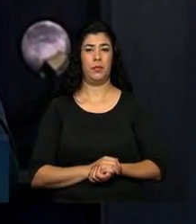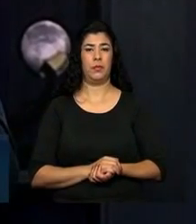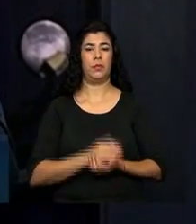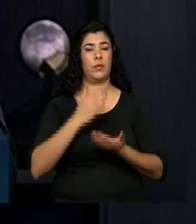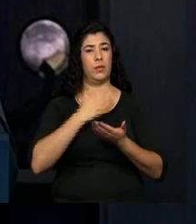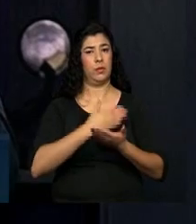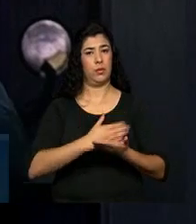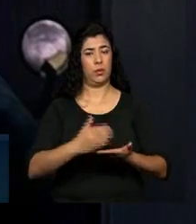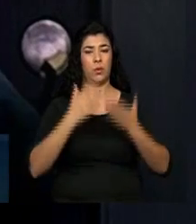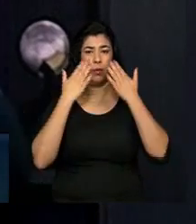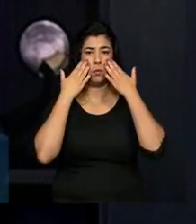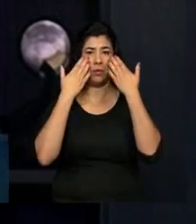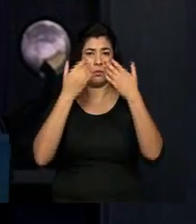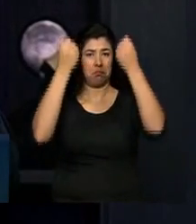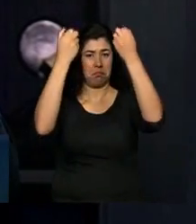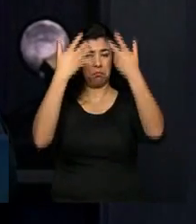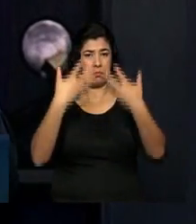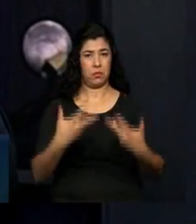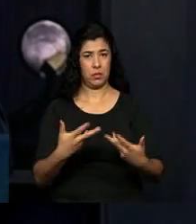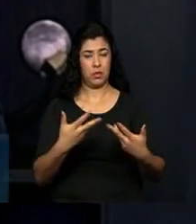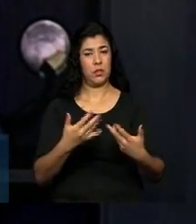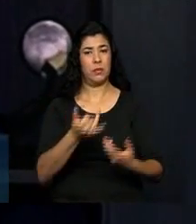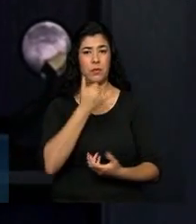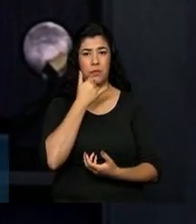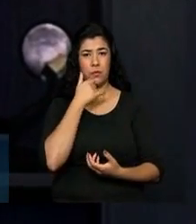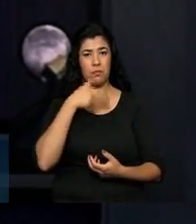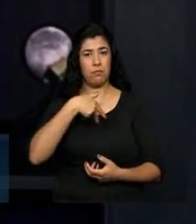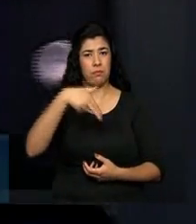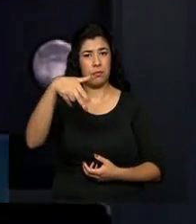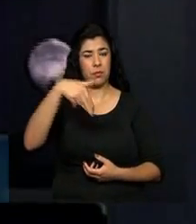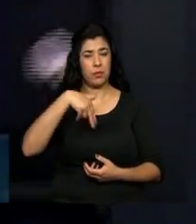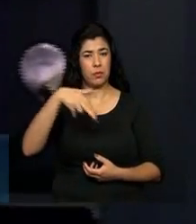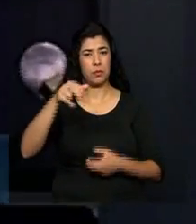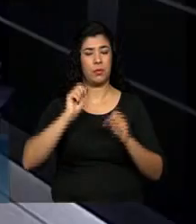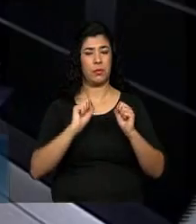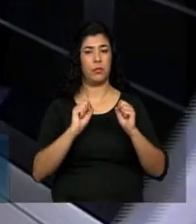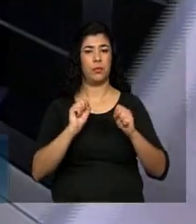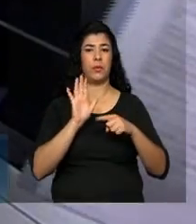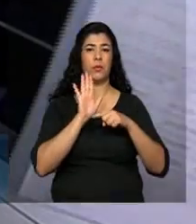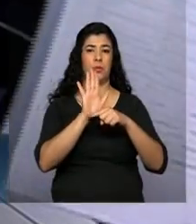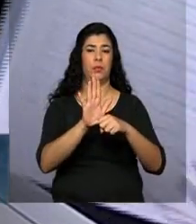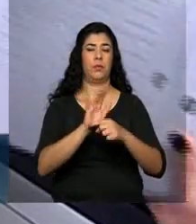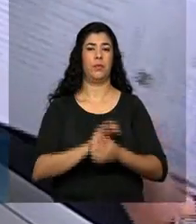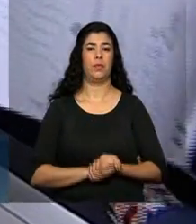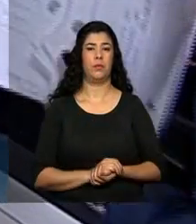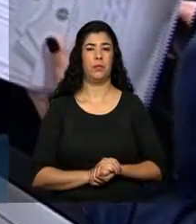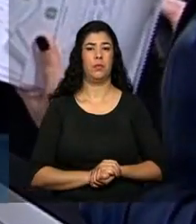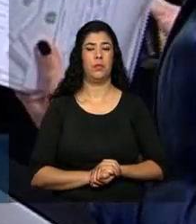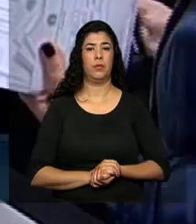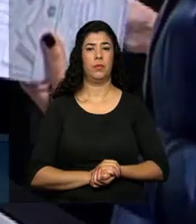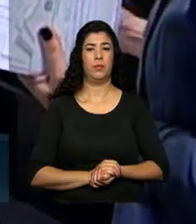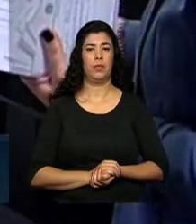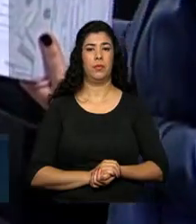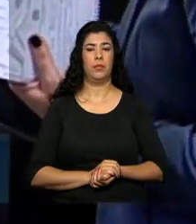começar a nossa apresentação Vou vou me deslocar aqui para que a gente possa iniciar